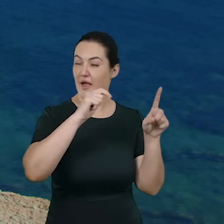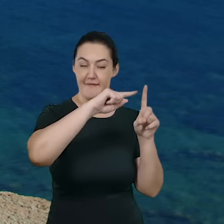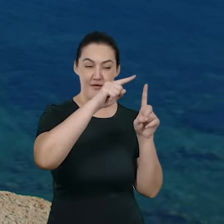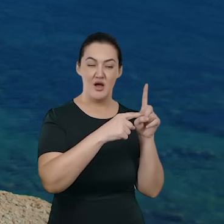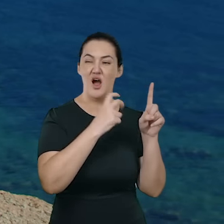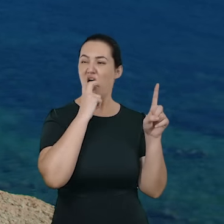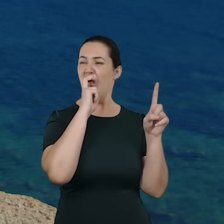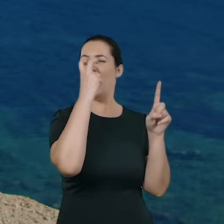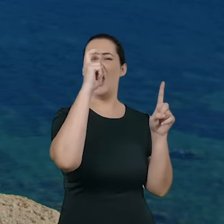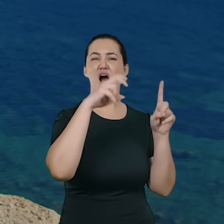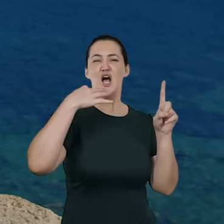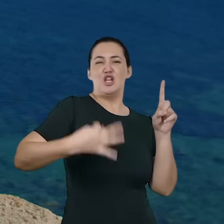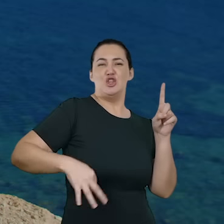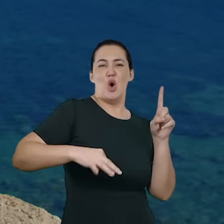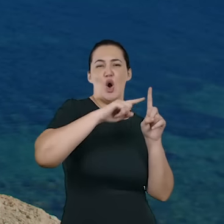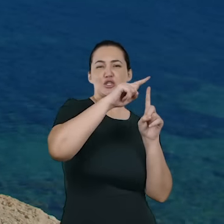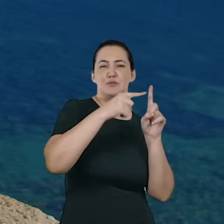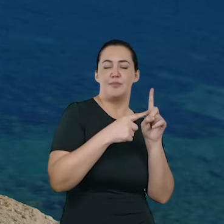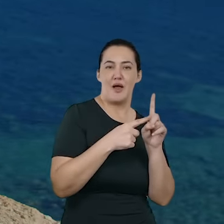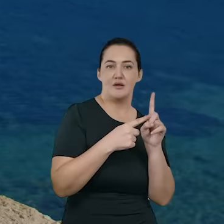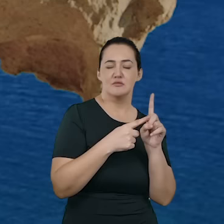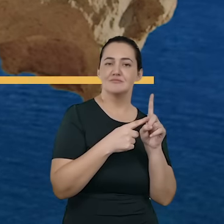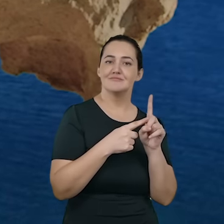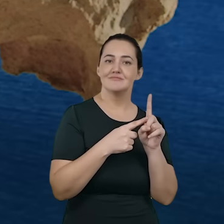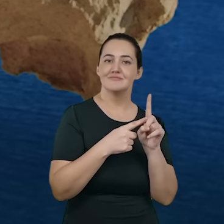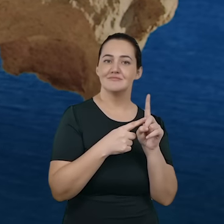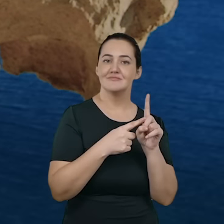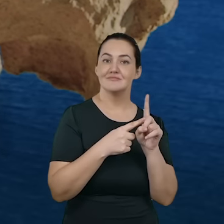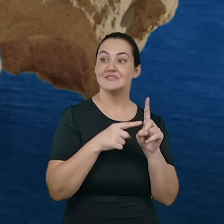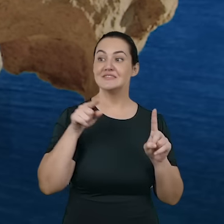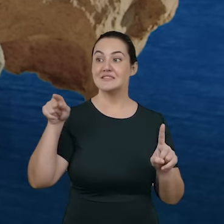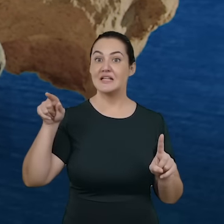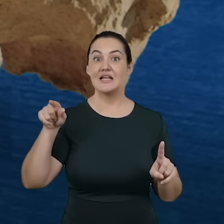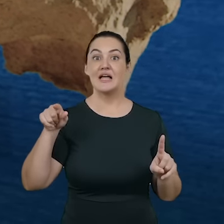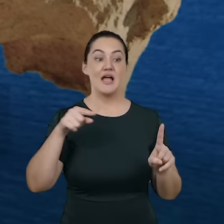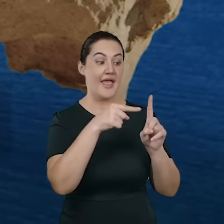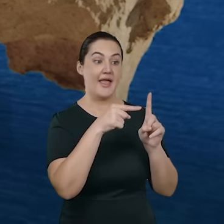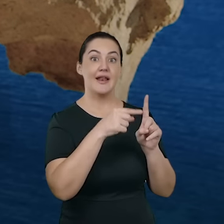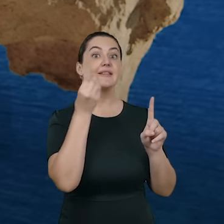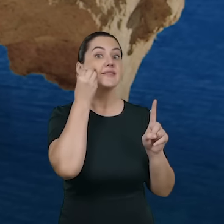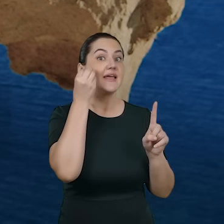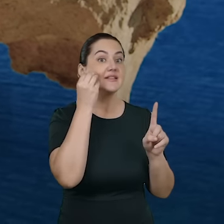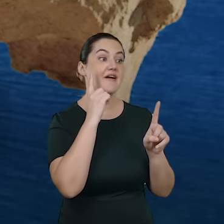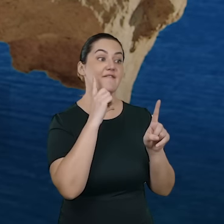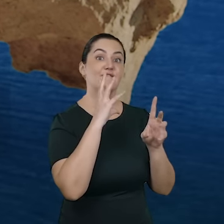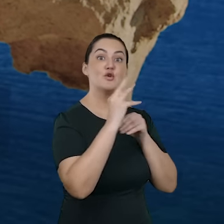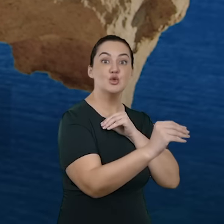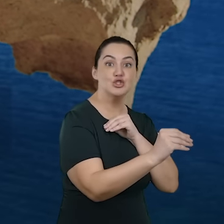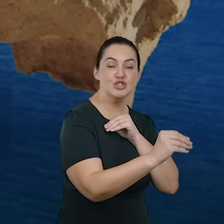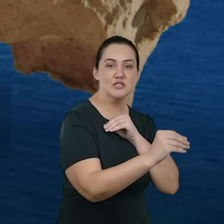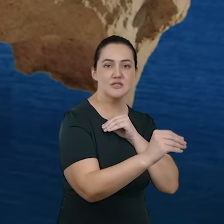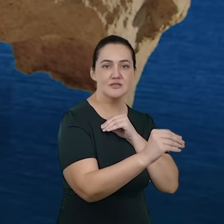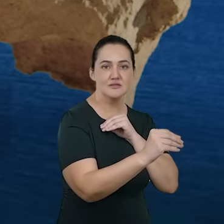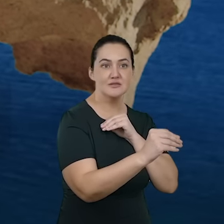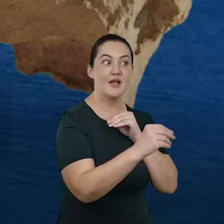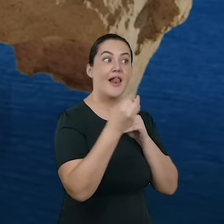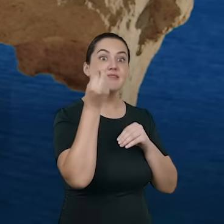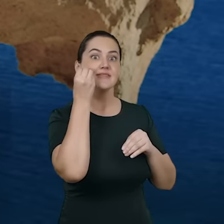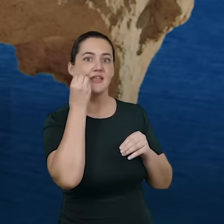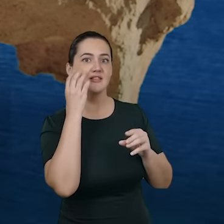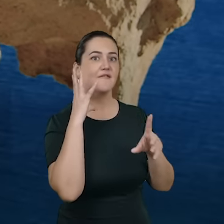parto. Você percebeu a semelhança entre os relatos? Letos tenta fugir e esta história se passa na região de